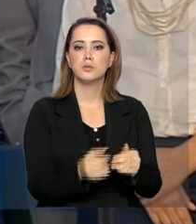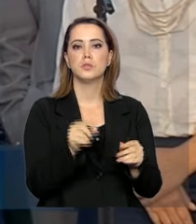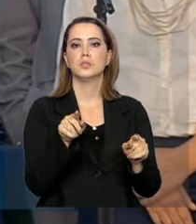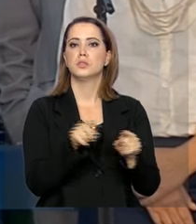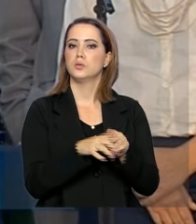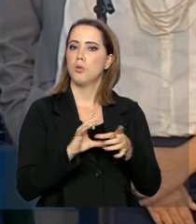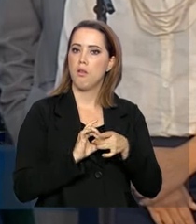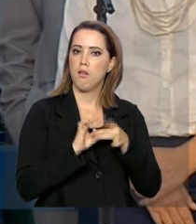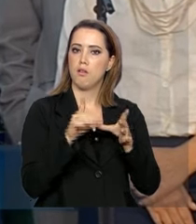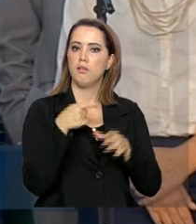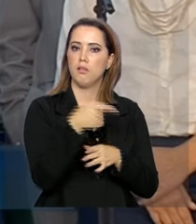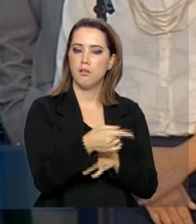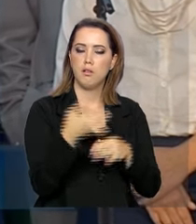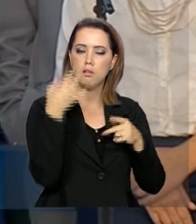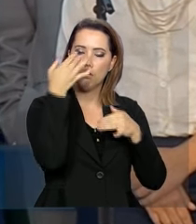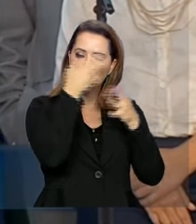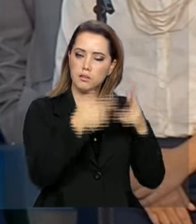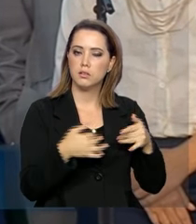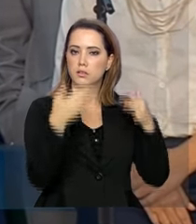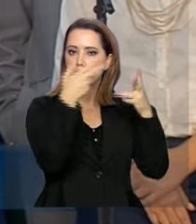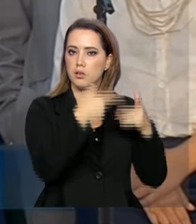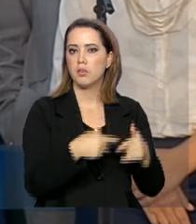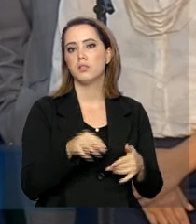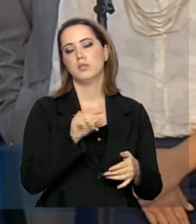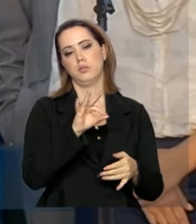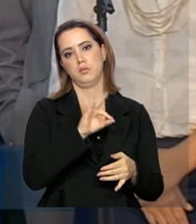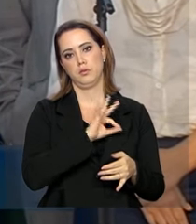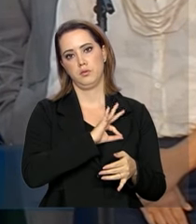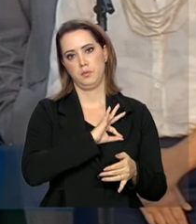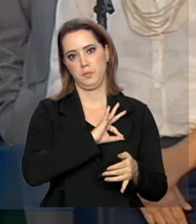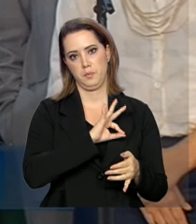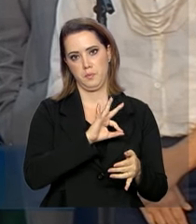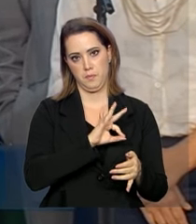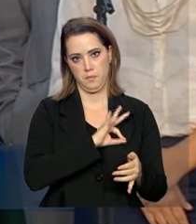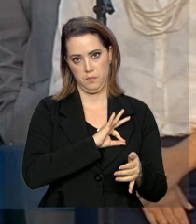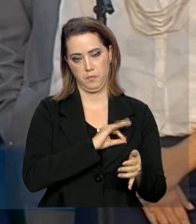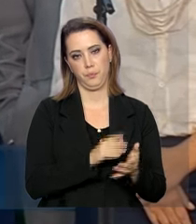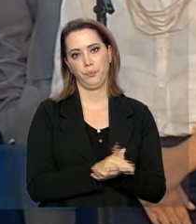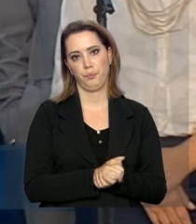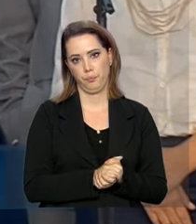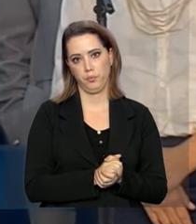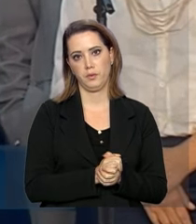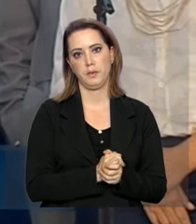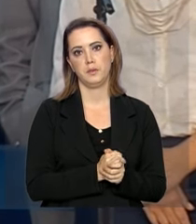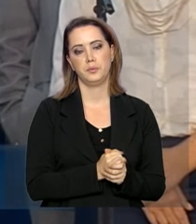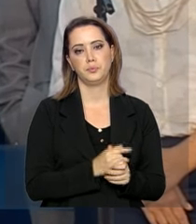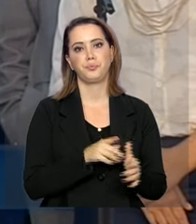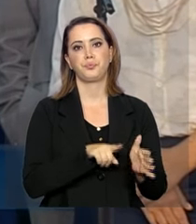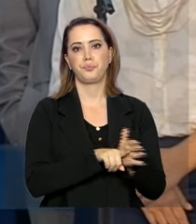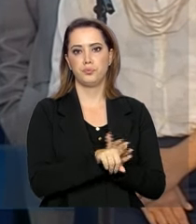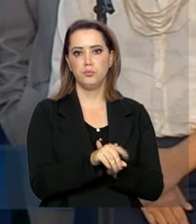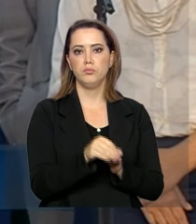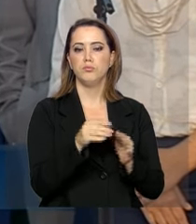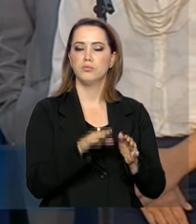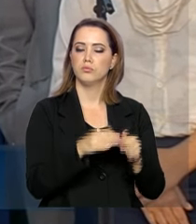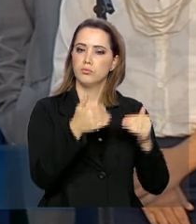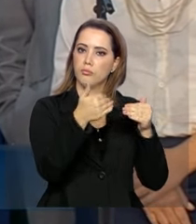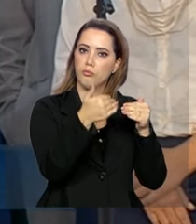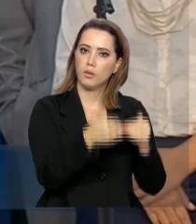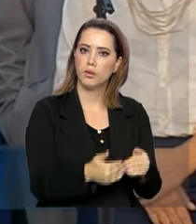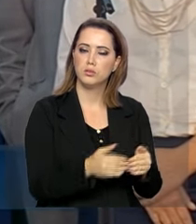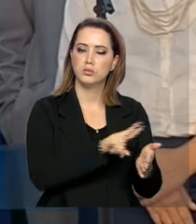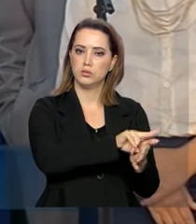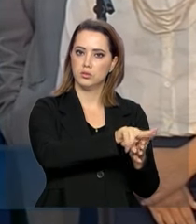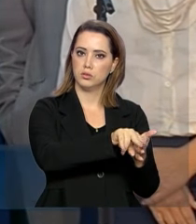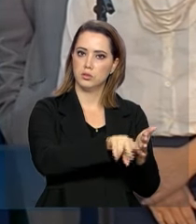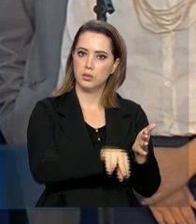de forma voluntária para prestar esclarecimentos perante as autoridades